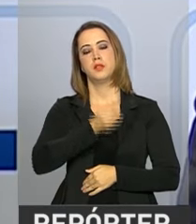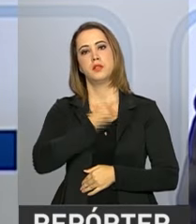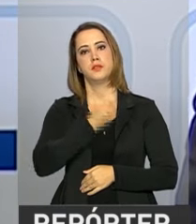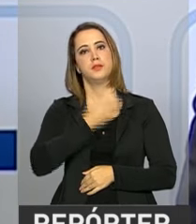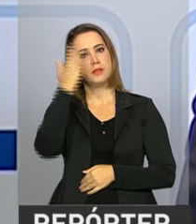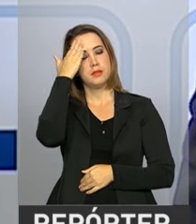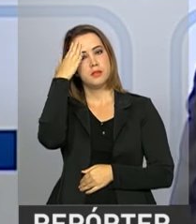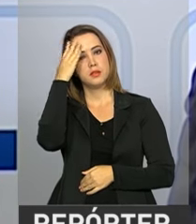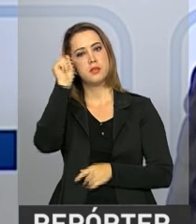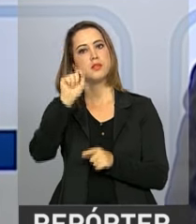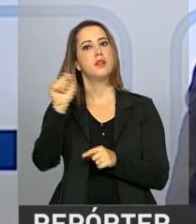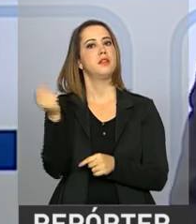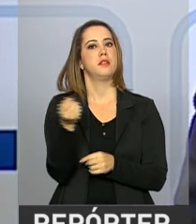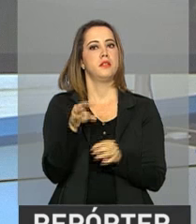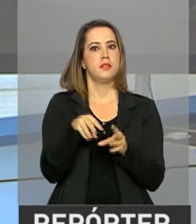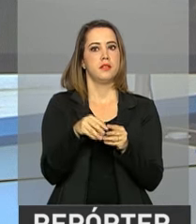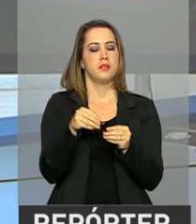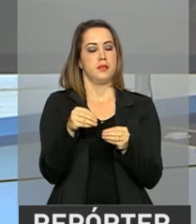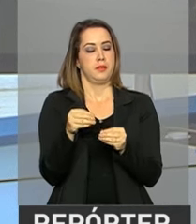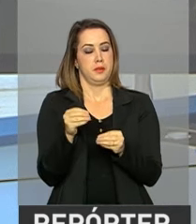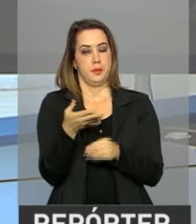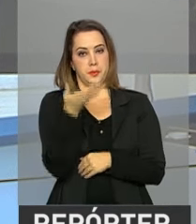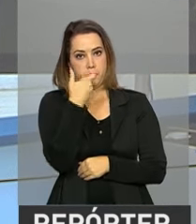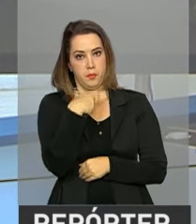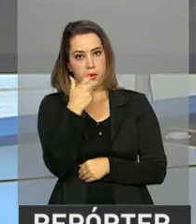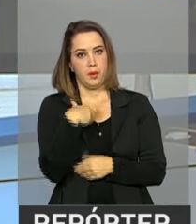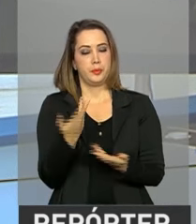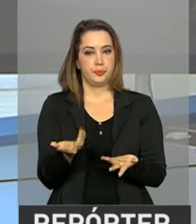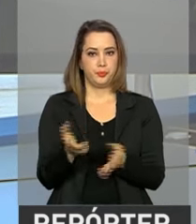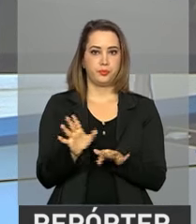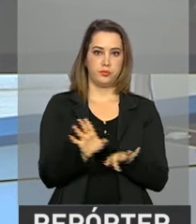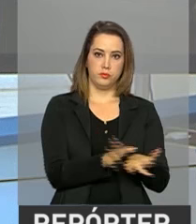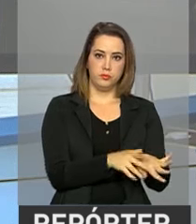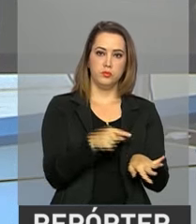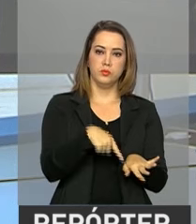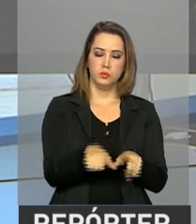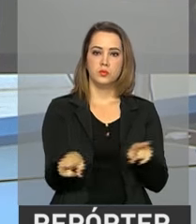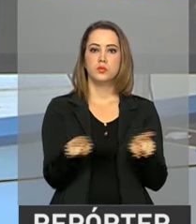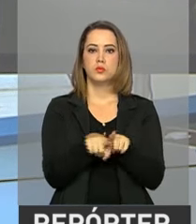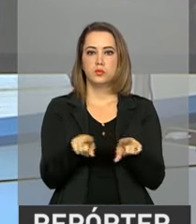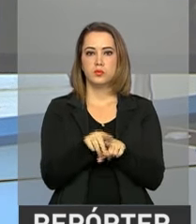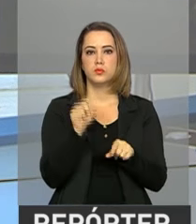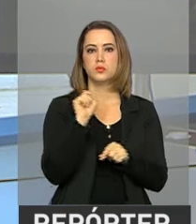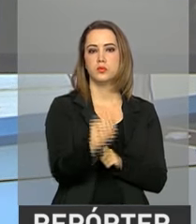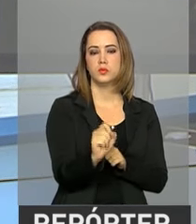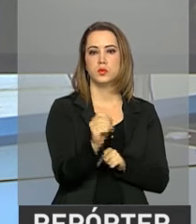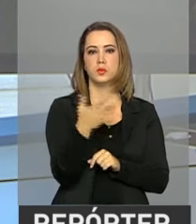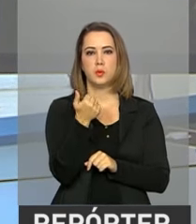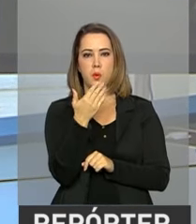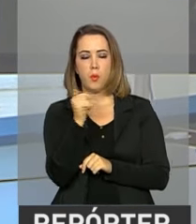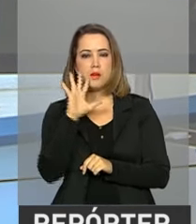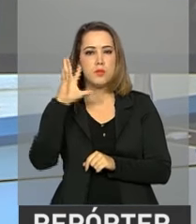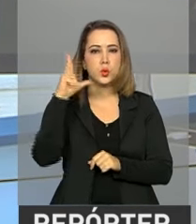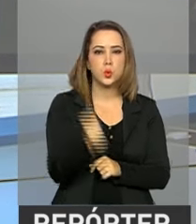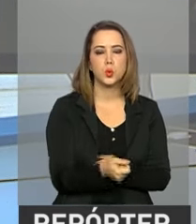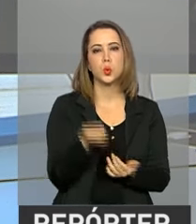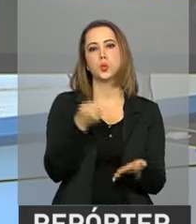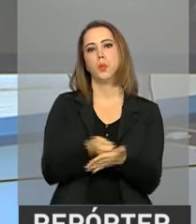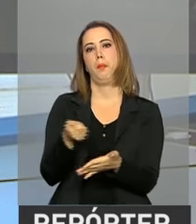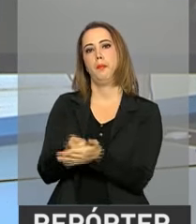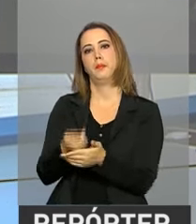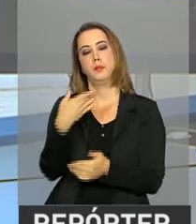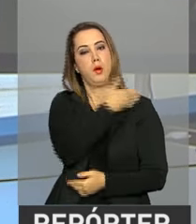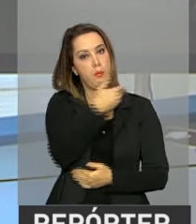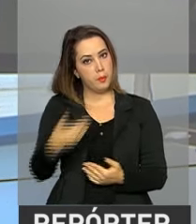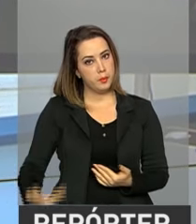descascar em vez de desembalar. E além da merenda escolar, a intenção é fazer com que todos os alimentos pagos com